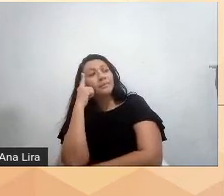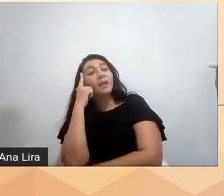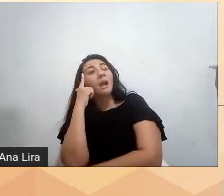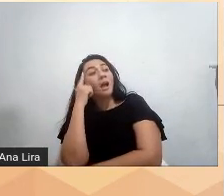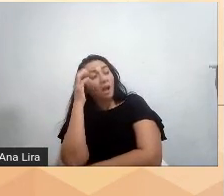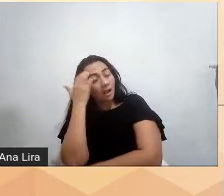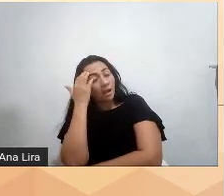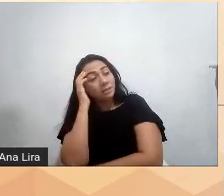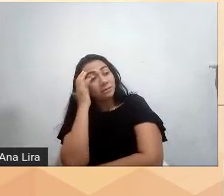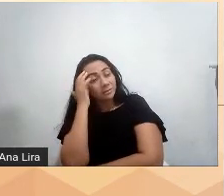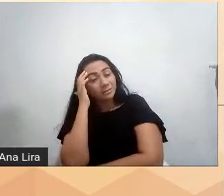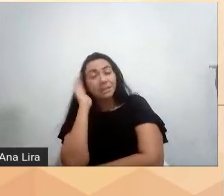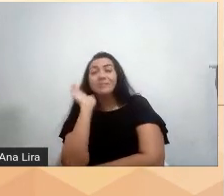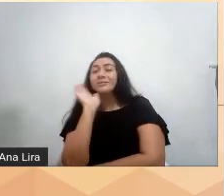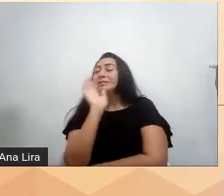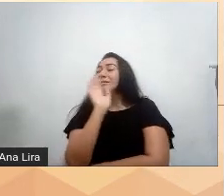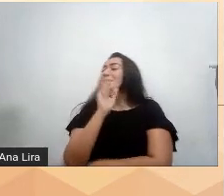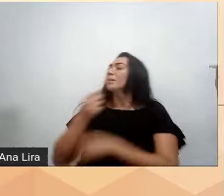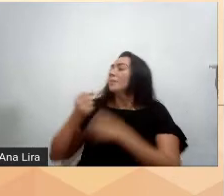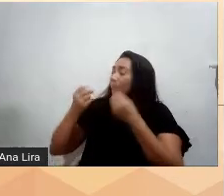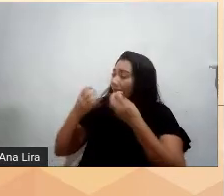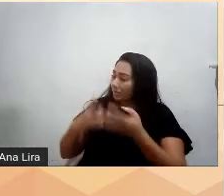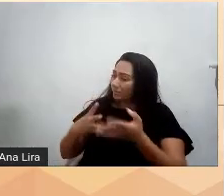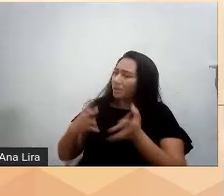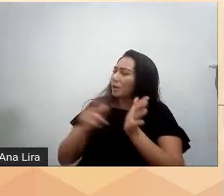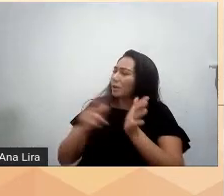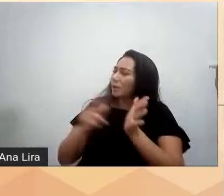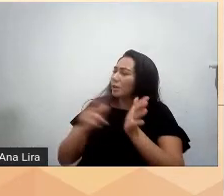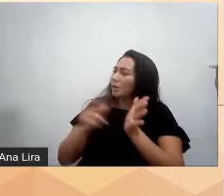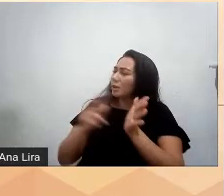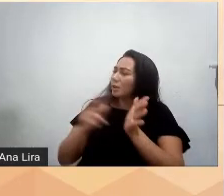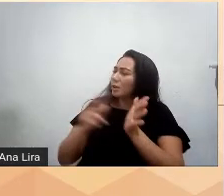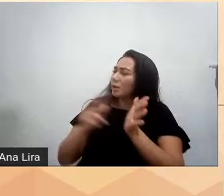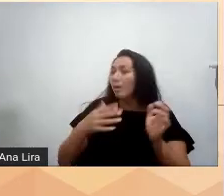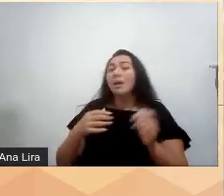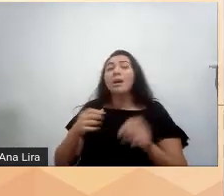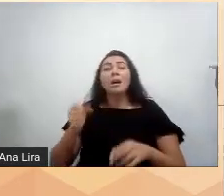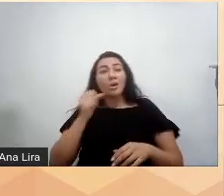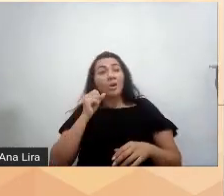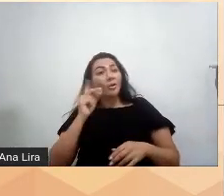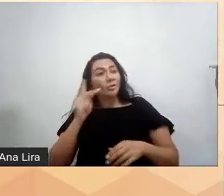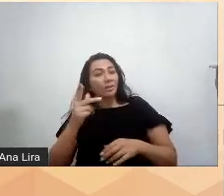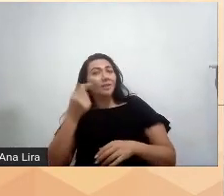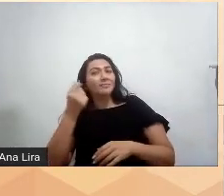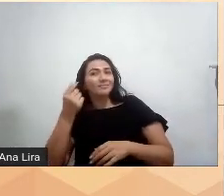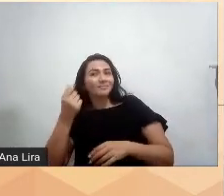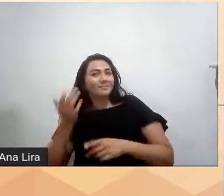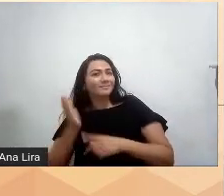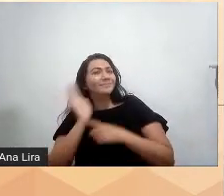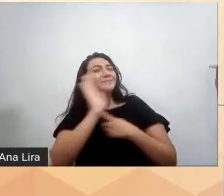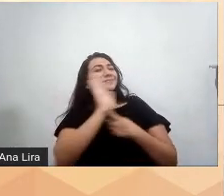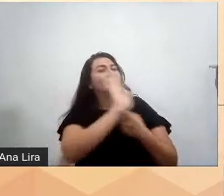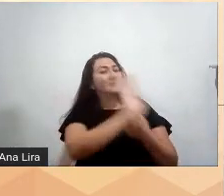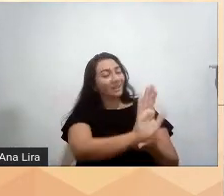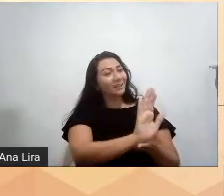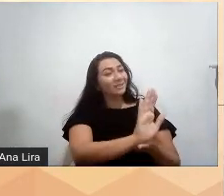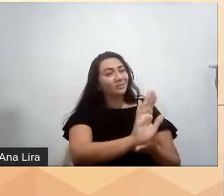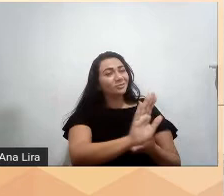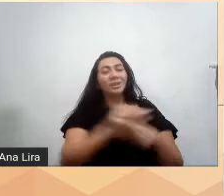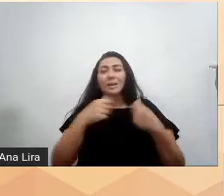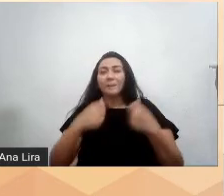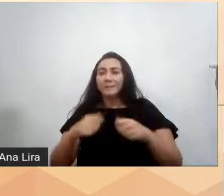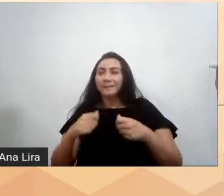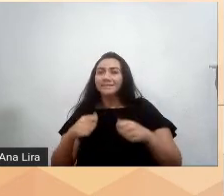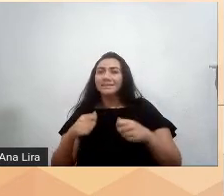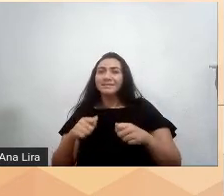vocês sobre outra demanda, que seria a acessibilidade, mas eu vou passar por aqui. Aí, acessibilidade. Eu gosto muito dessa